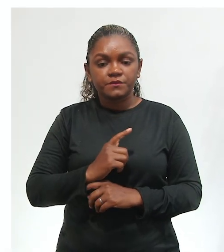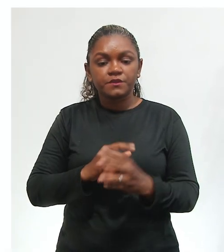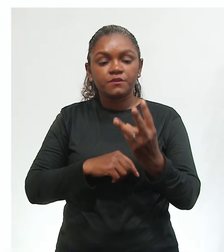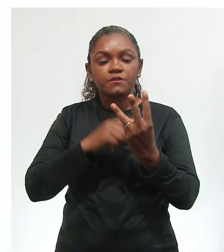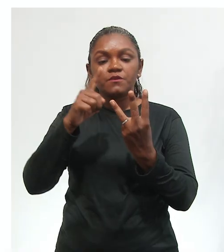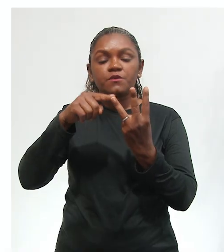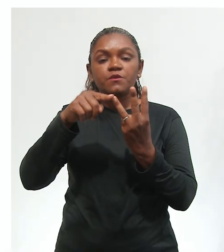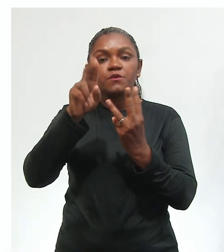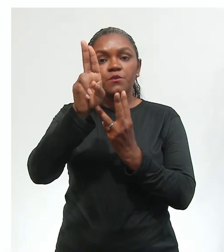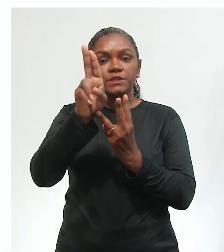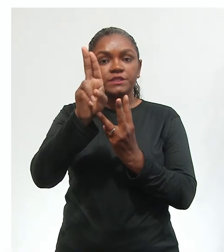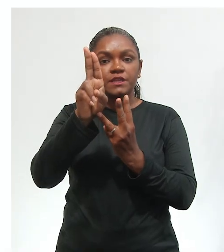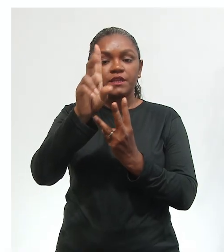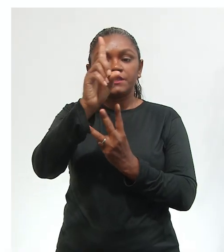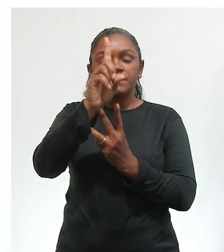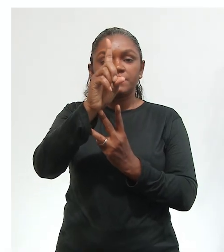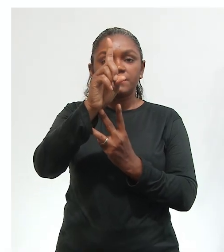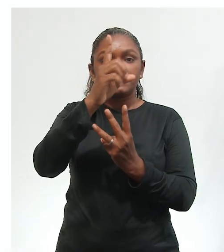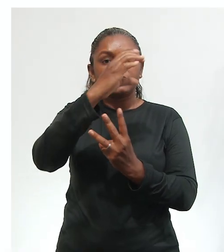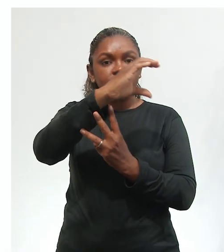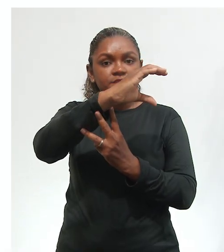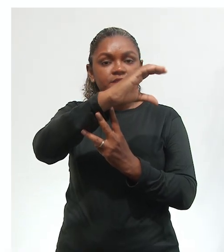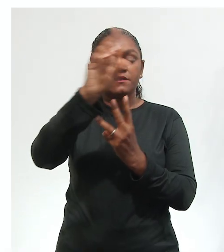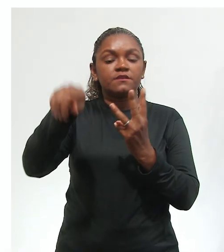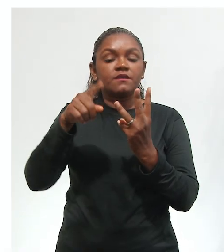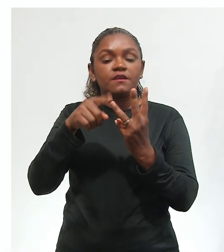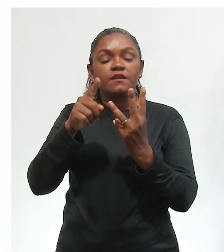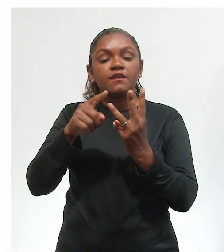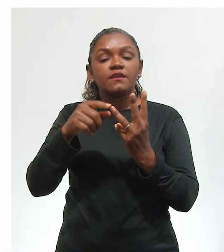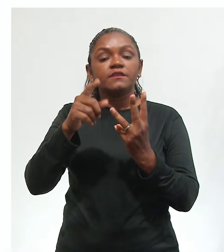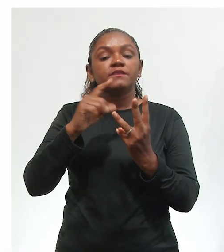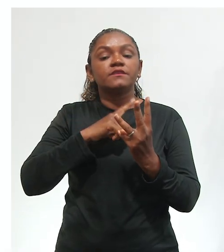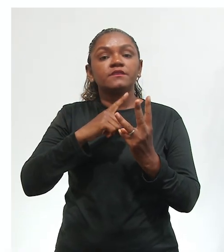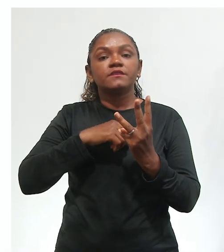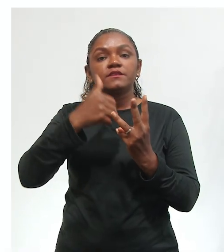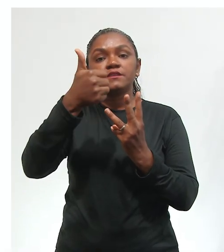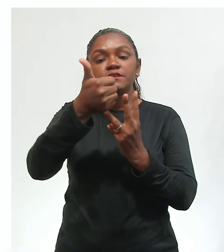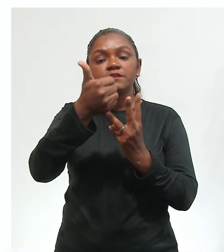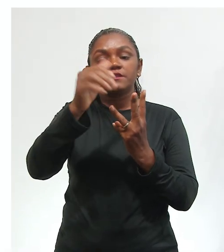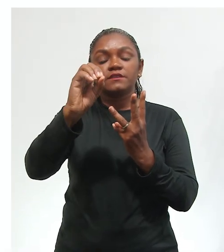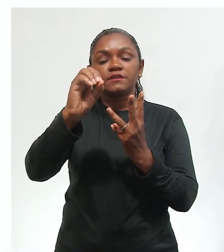unidades, 6 unidades mais 4 unidades. Eu tenho 10 unidades.